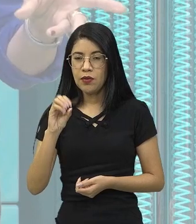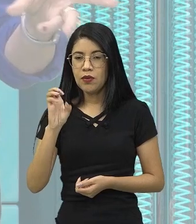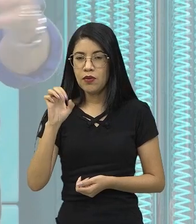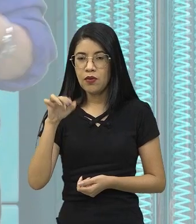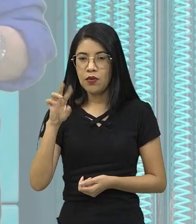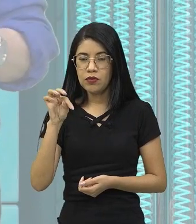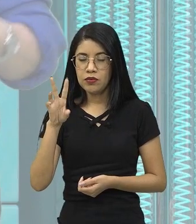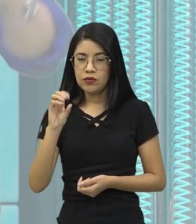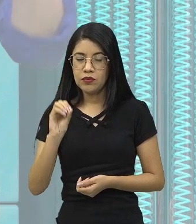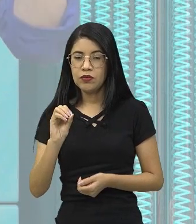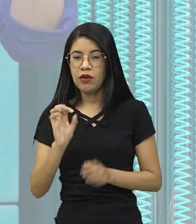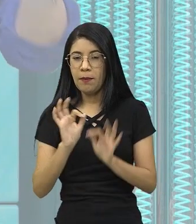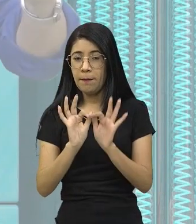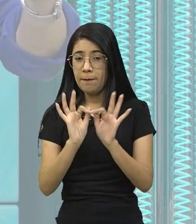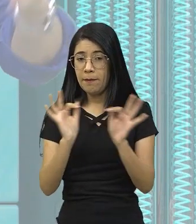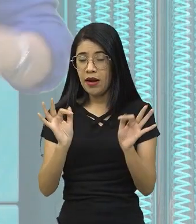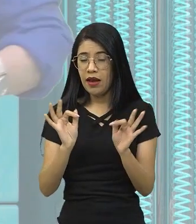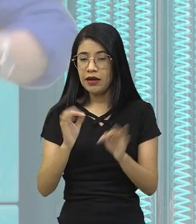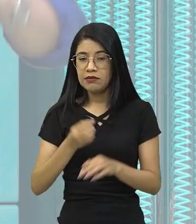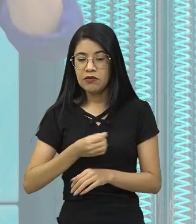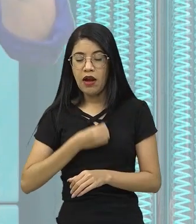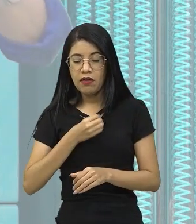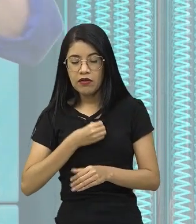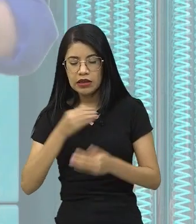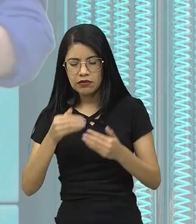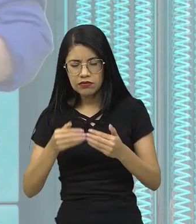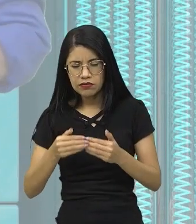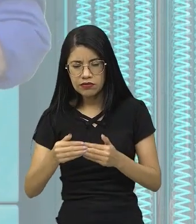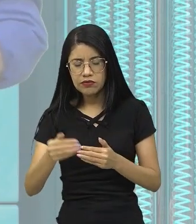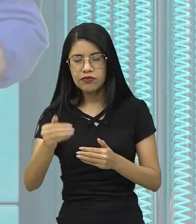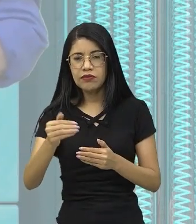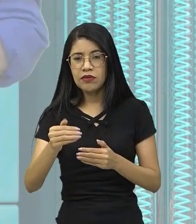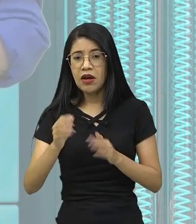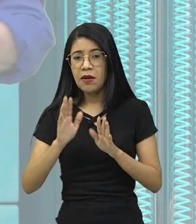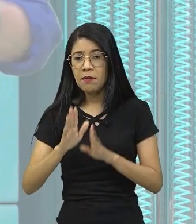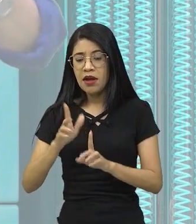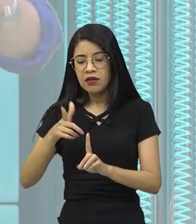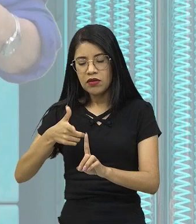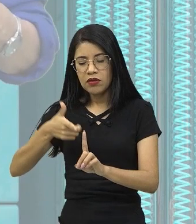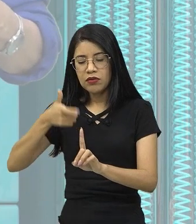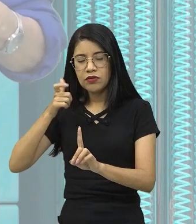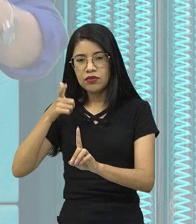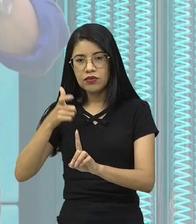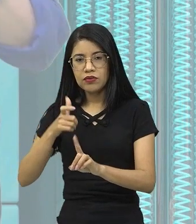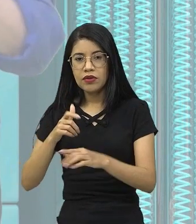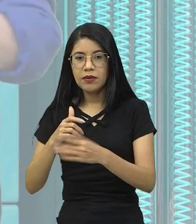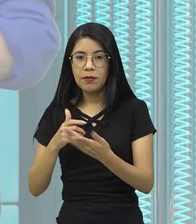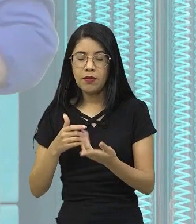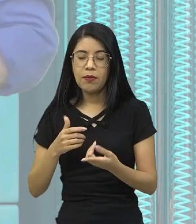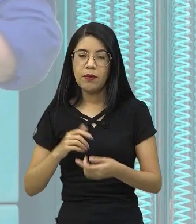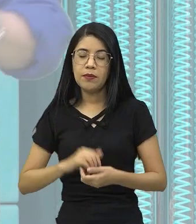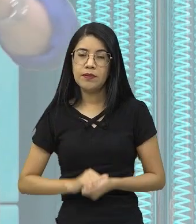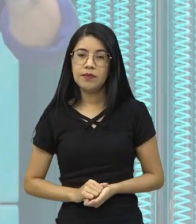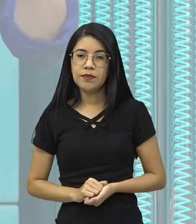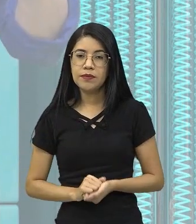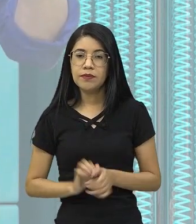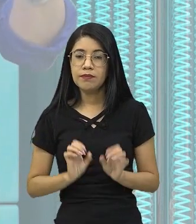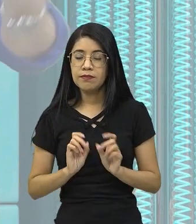numa única frase. Uma vida inteira pela frente, o tiro veio por trás. Certo? Muito